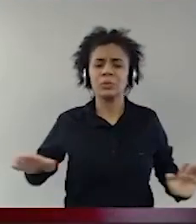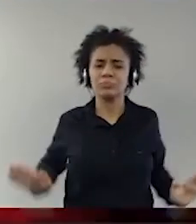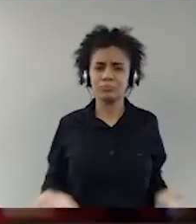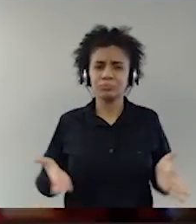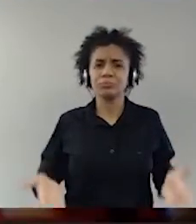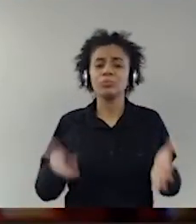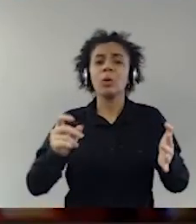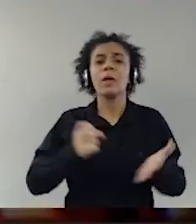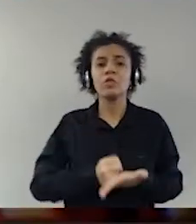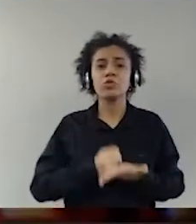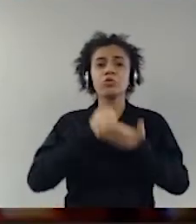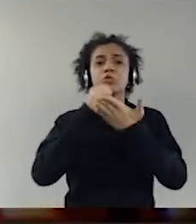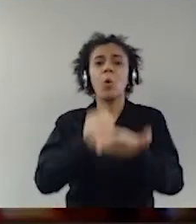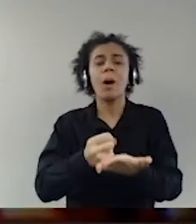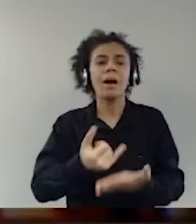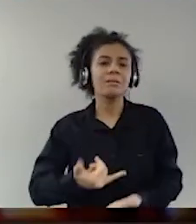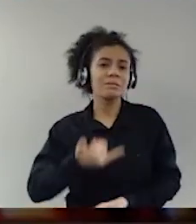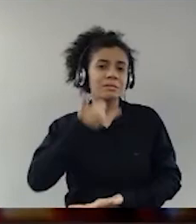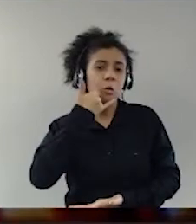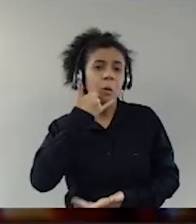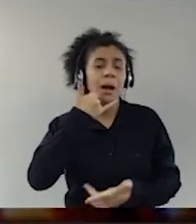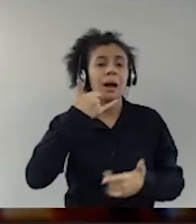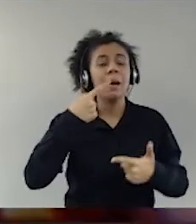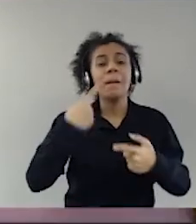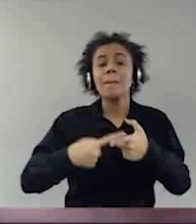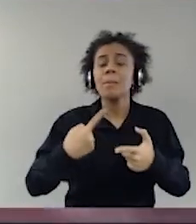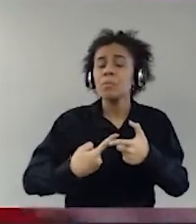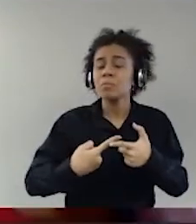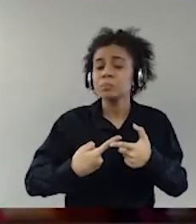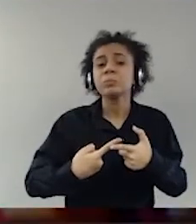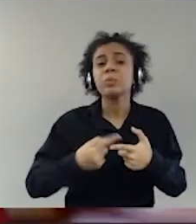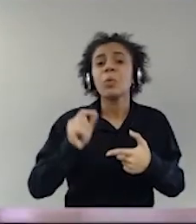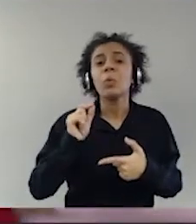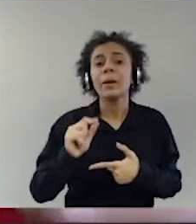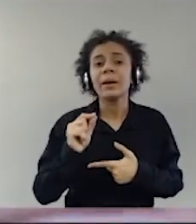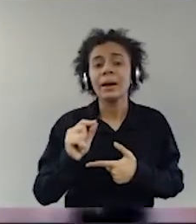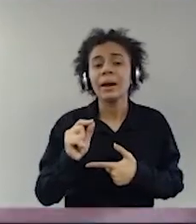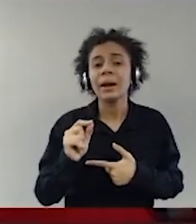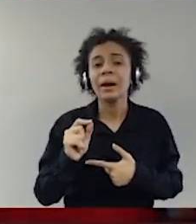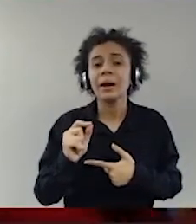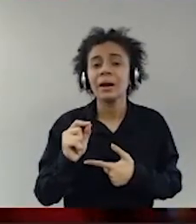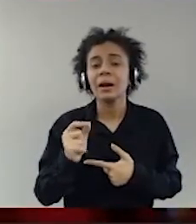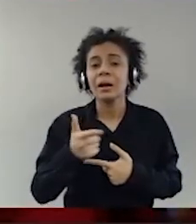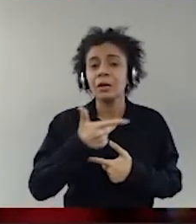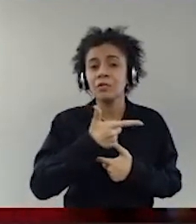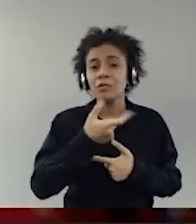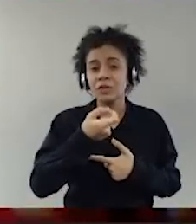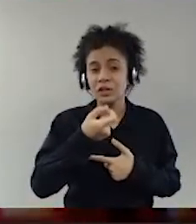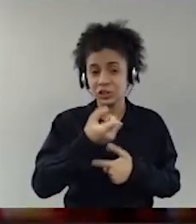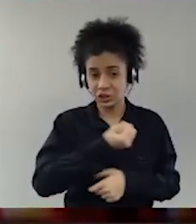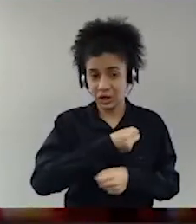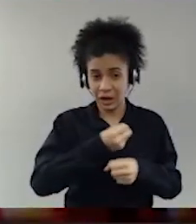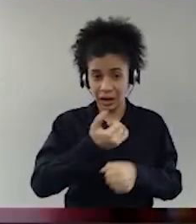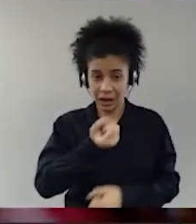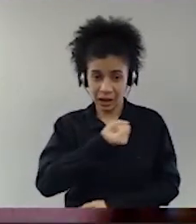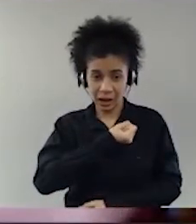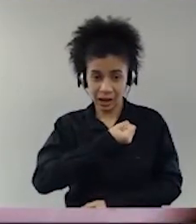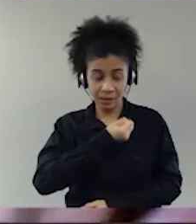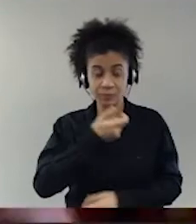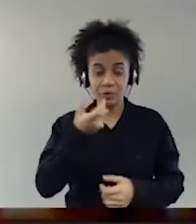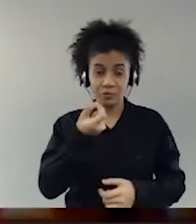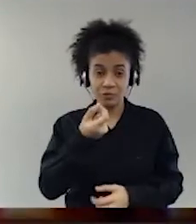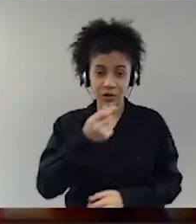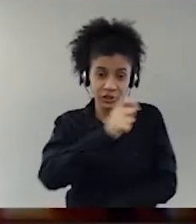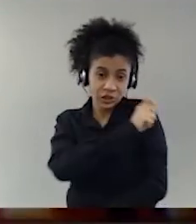campanha para doações de celulares, porque, dentre outras coisas, dos 20 e tantos alunos que ela tinha em sala de aula, somente